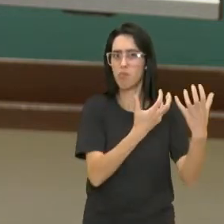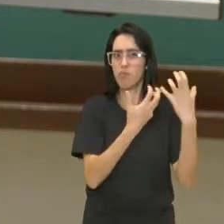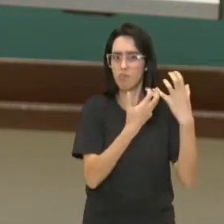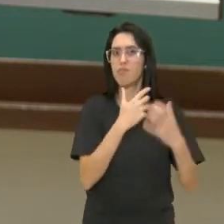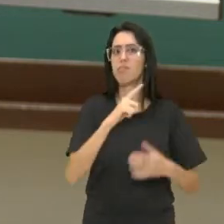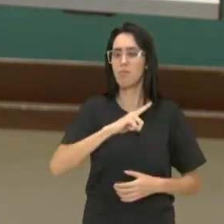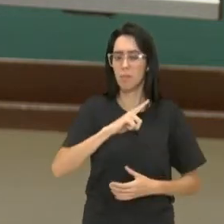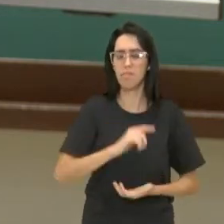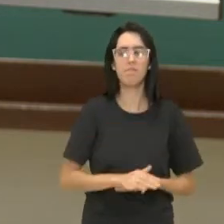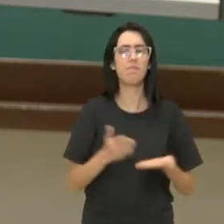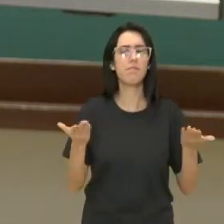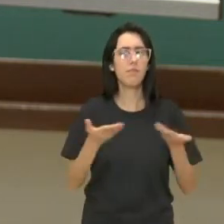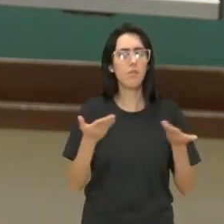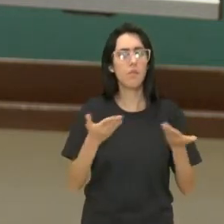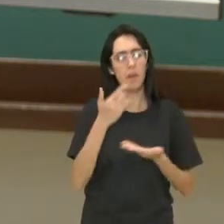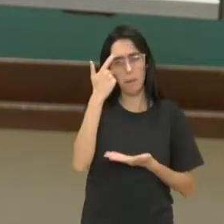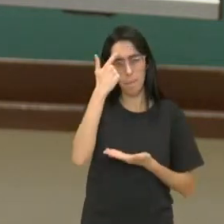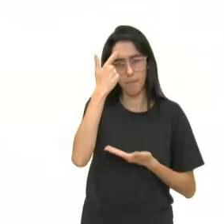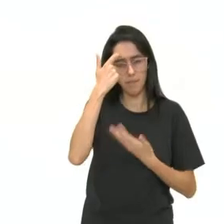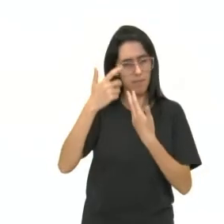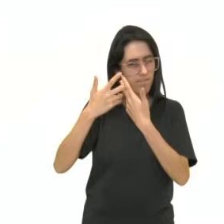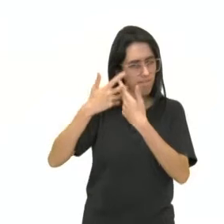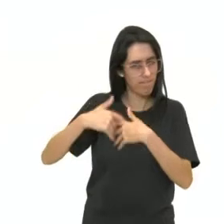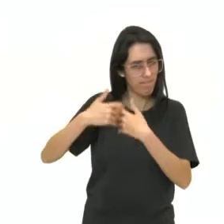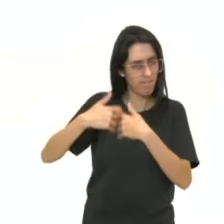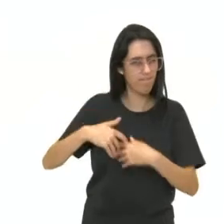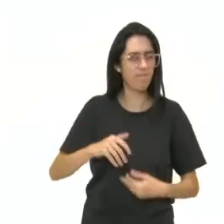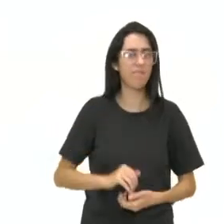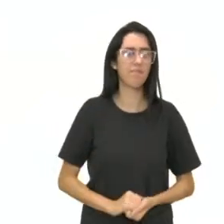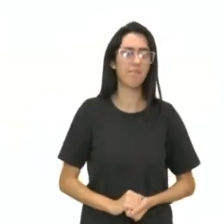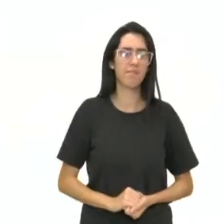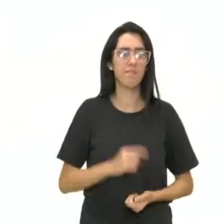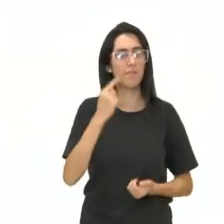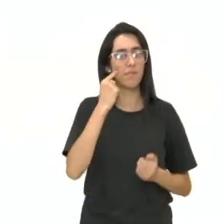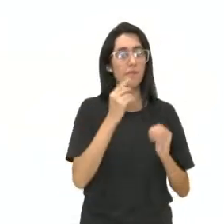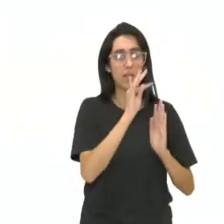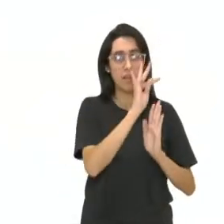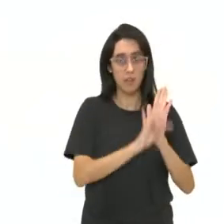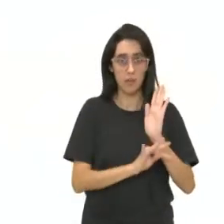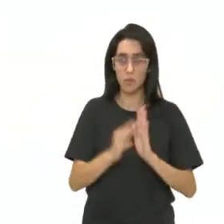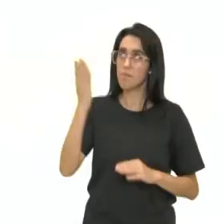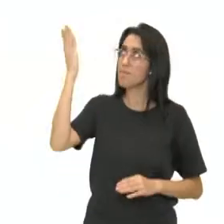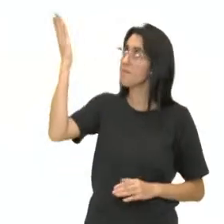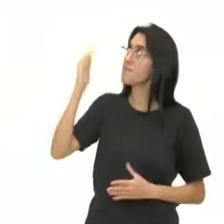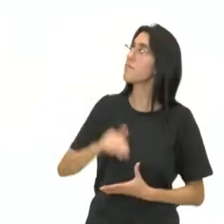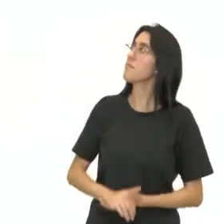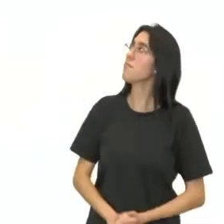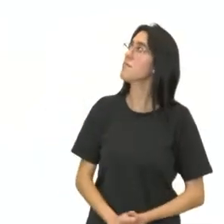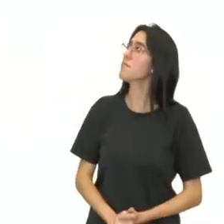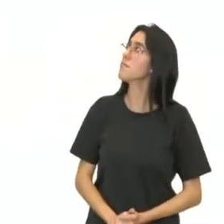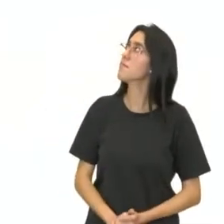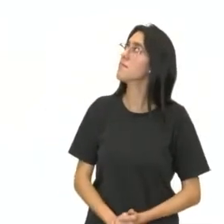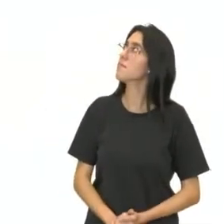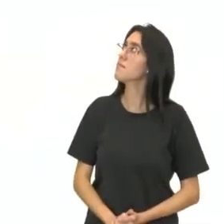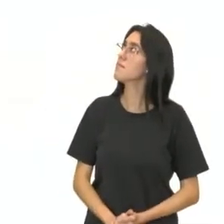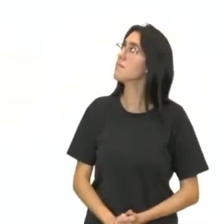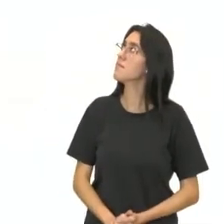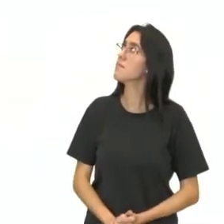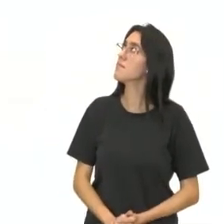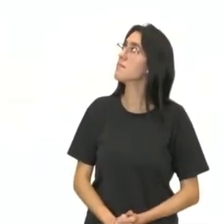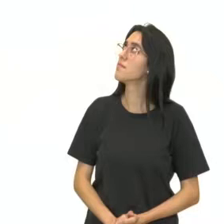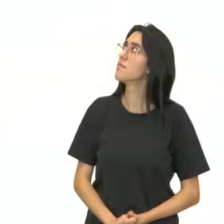Aquí vamos a pensar. La influencia del cine puede divertirse en las modas